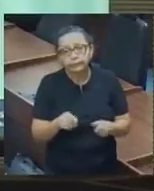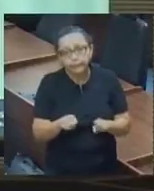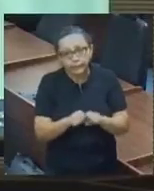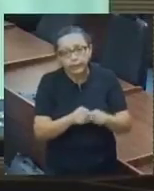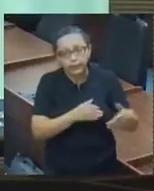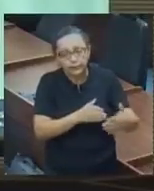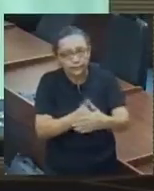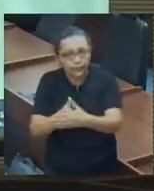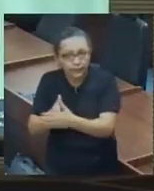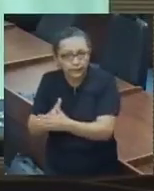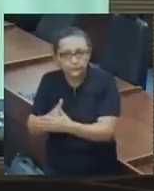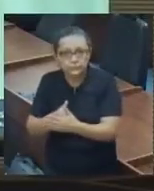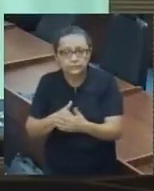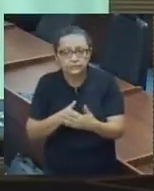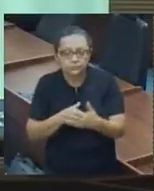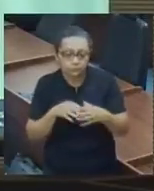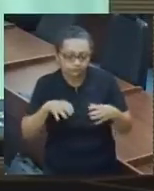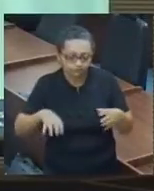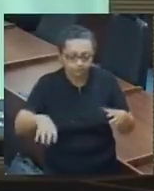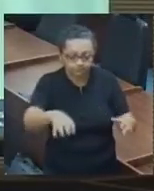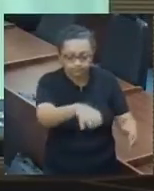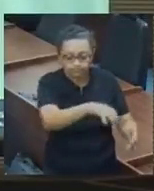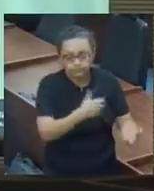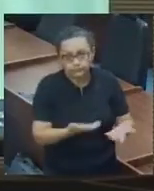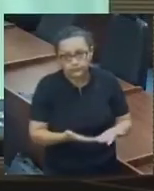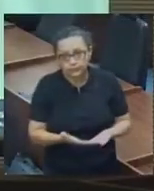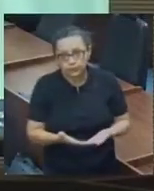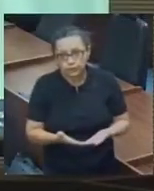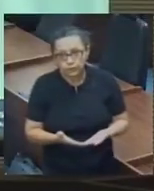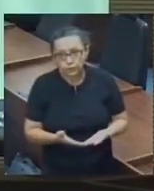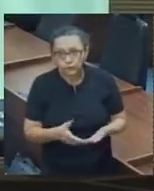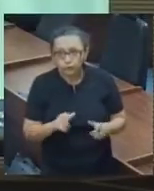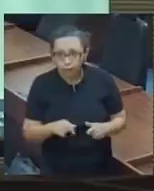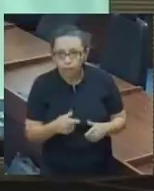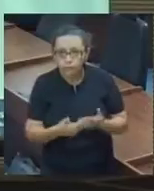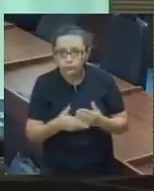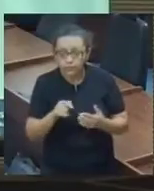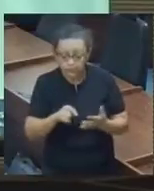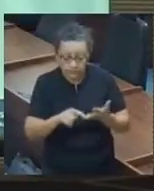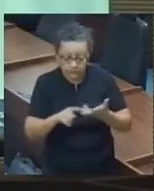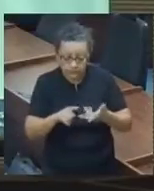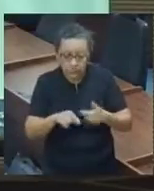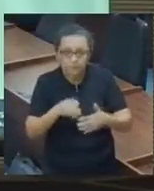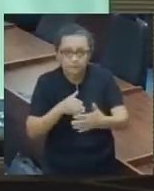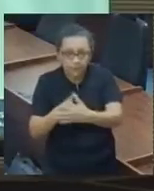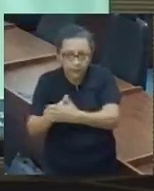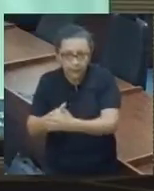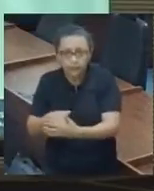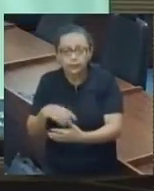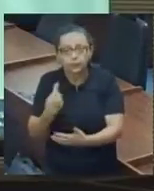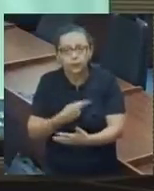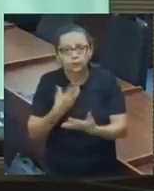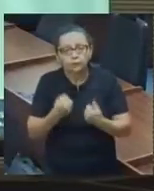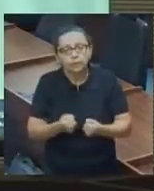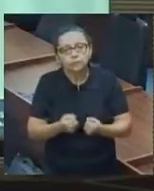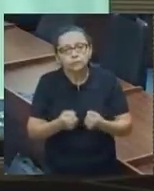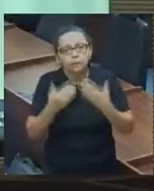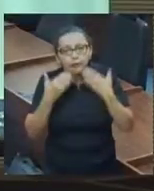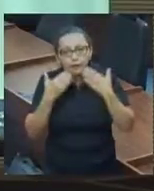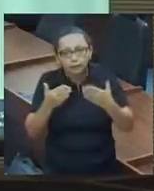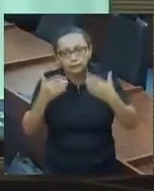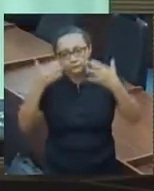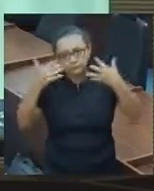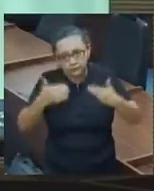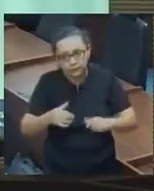atitudinais é é em relação a essas barreiras que nós vamos abordar o assunto